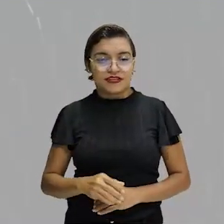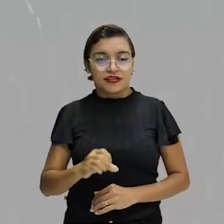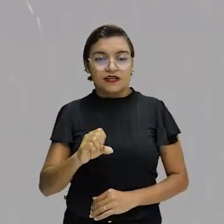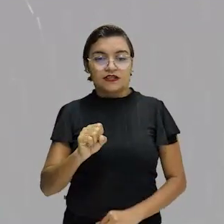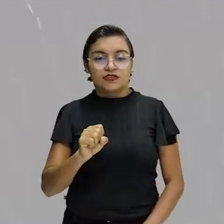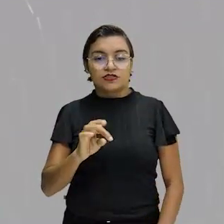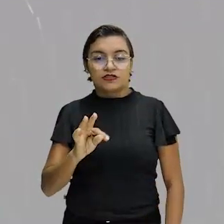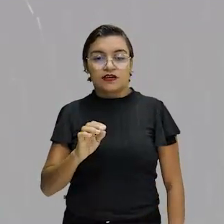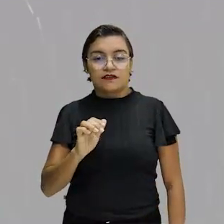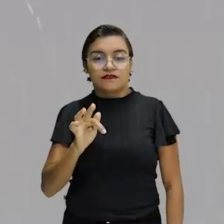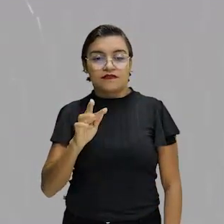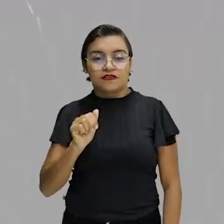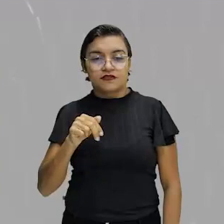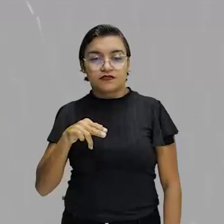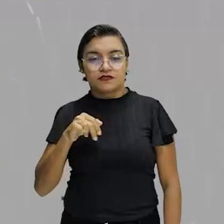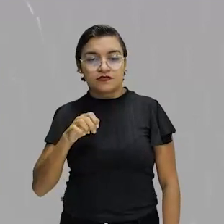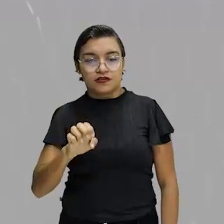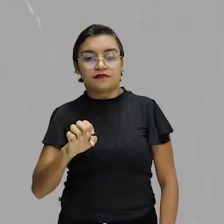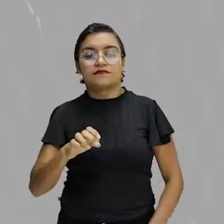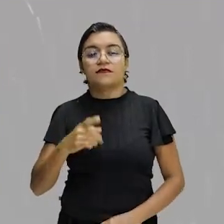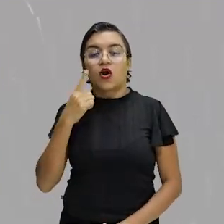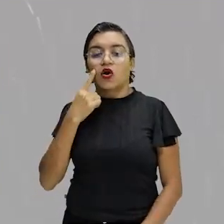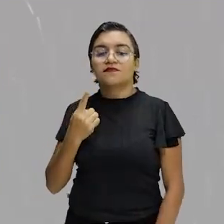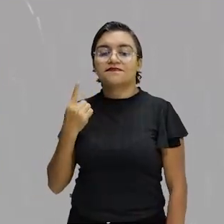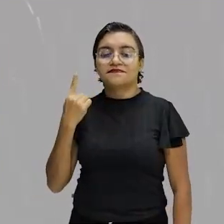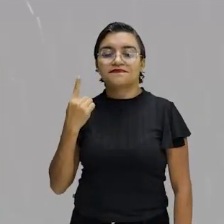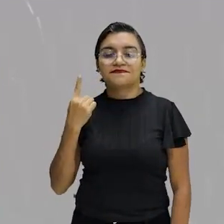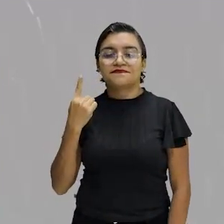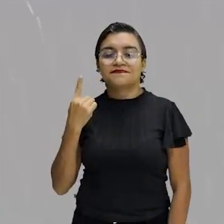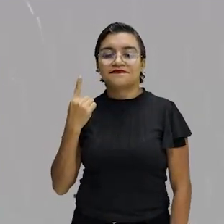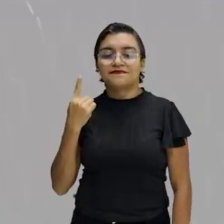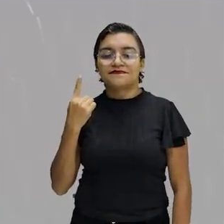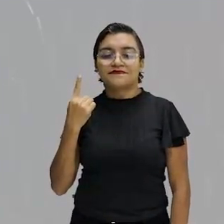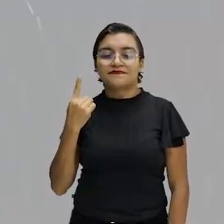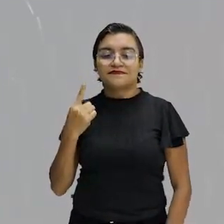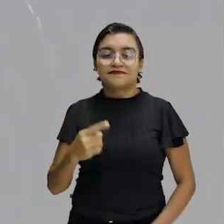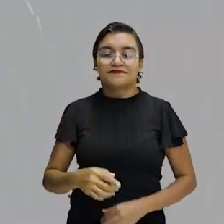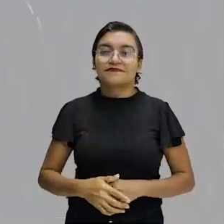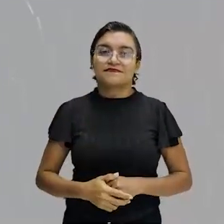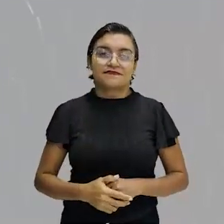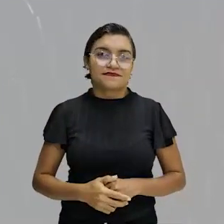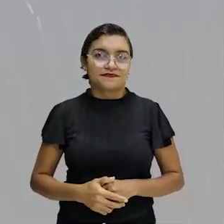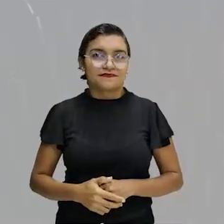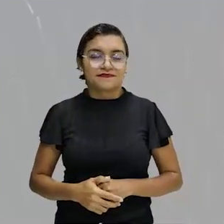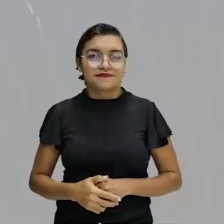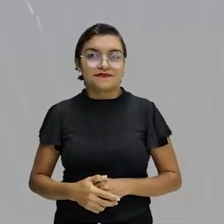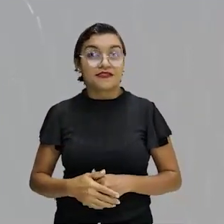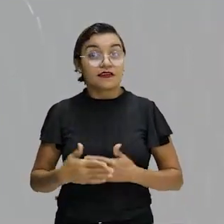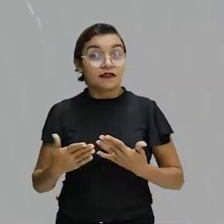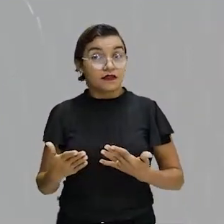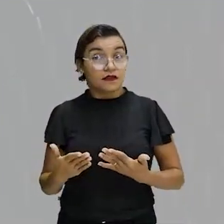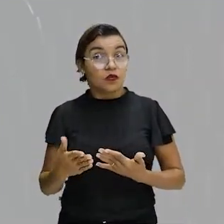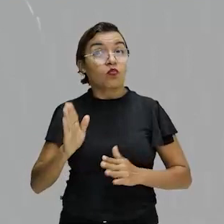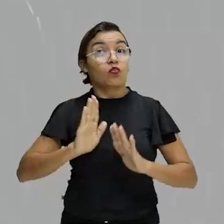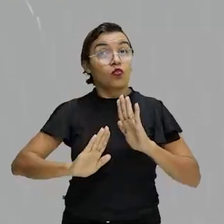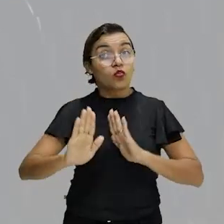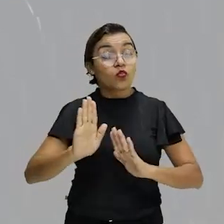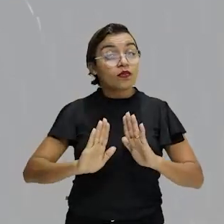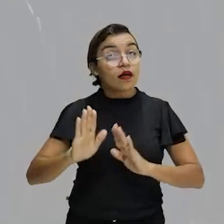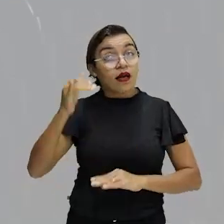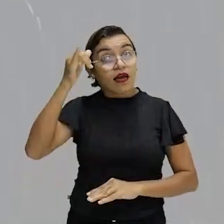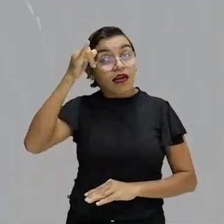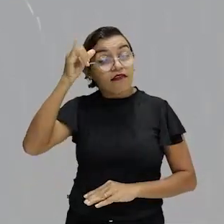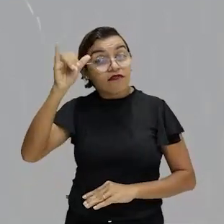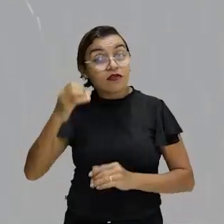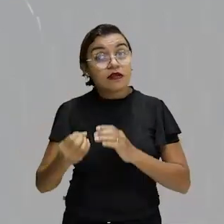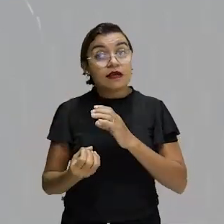2007, @hotmail.com. Stephanie _vida louca @hotmail.com. Então, turma, muito cuidado quando vocês forem criar